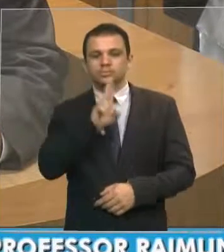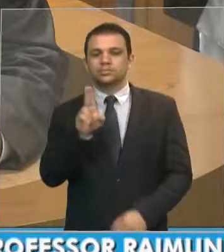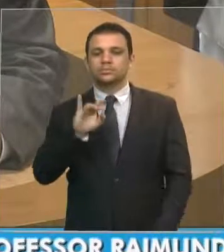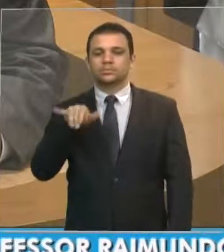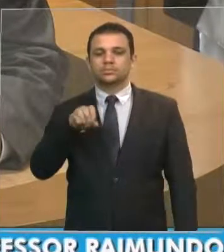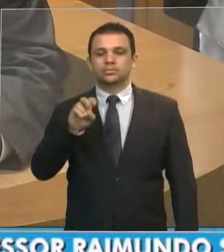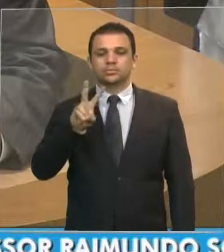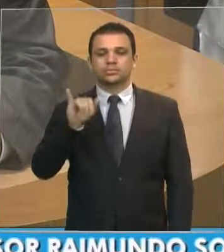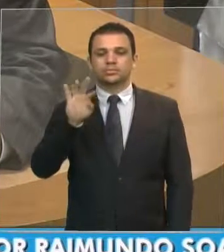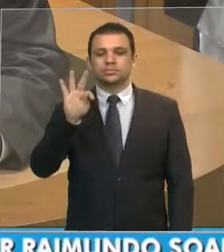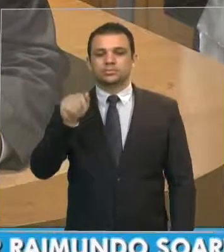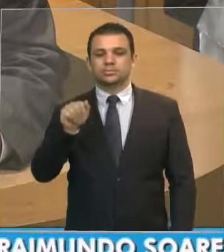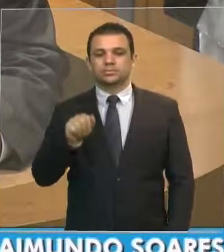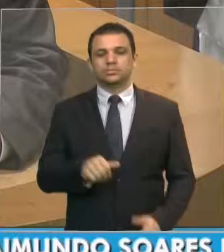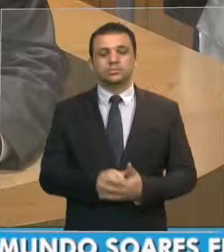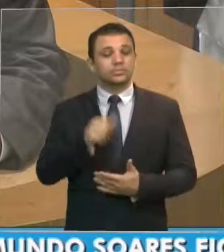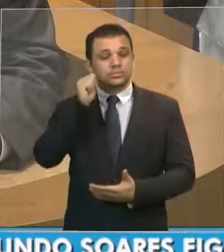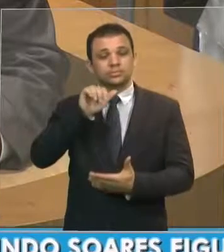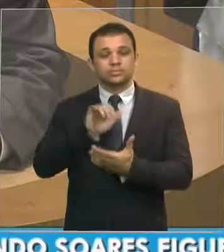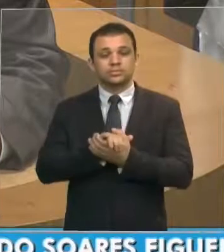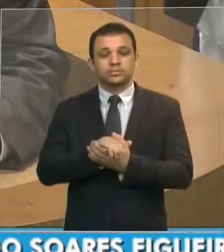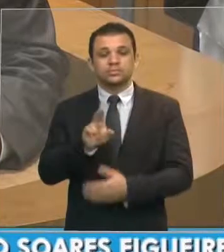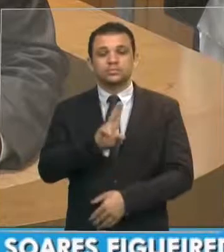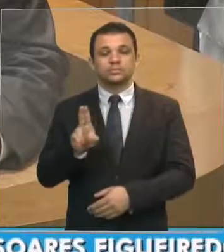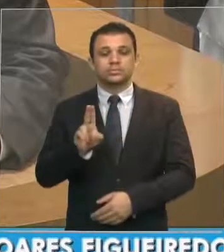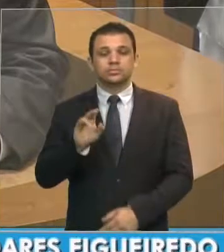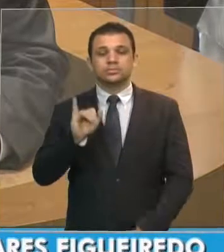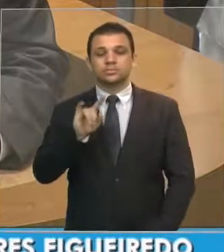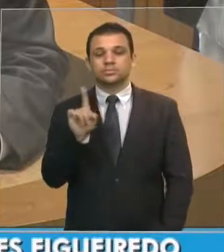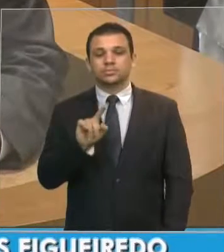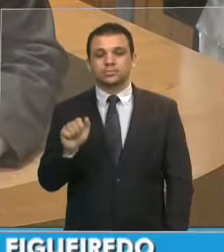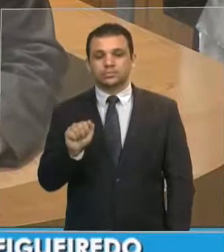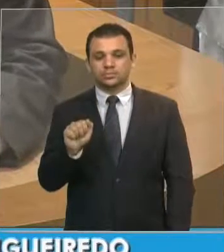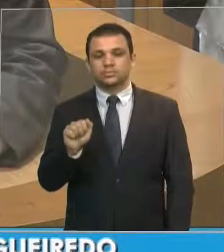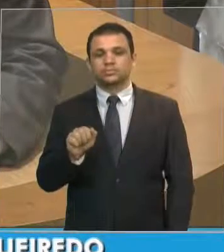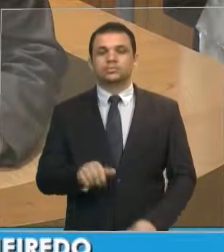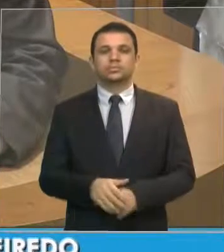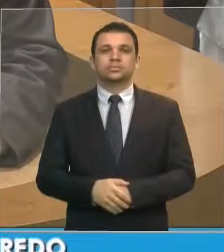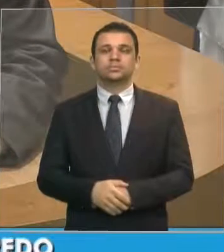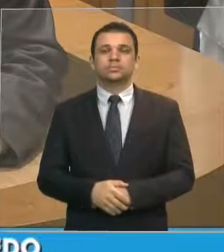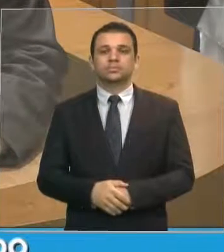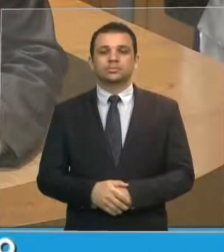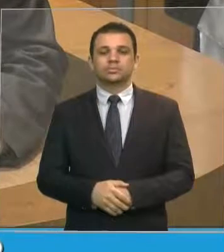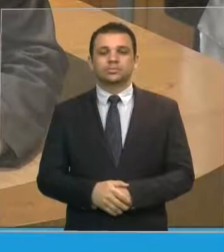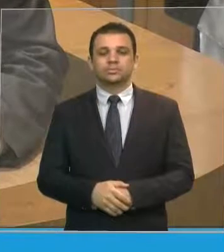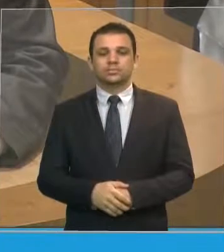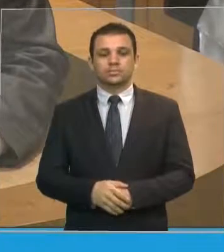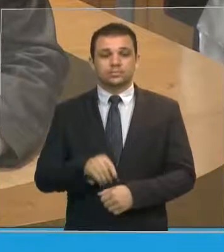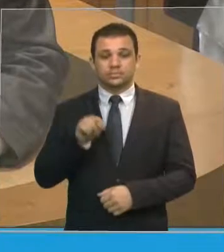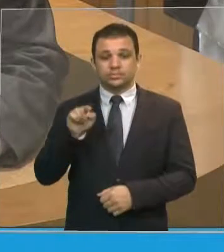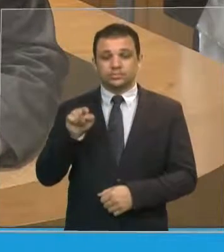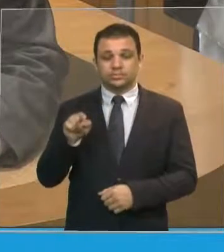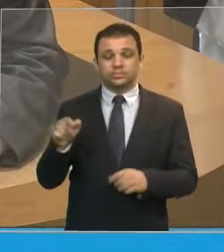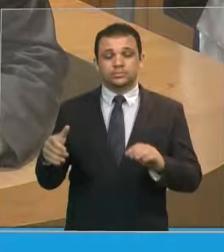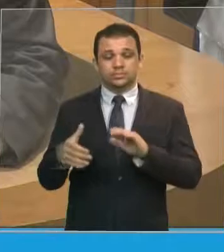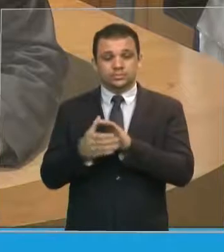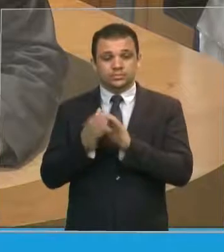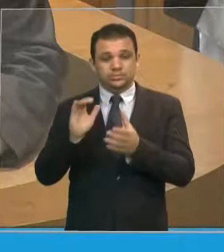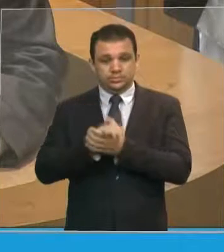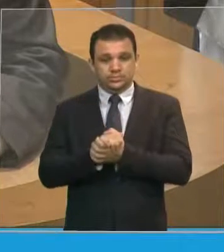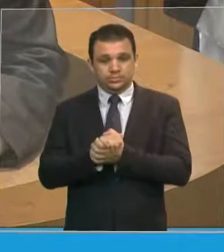casado com a senhora Isa Bezerra Figueiredo, de cuja feliz união